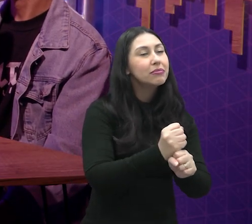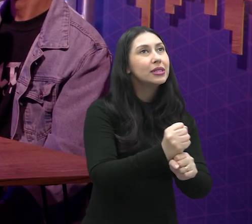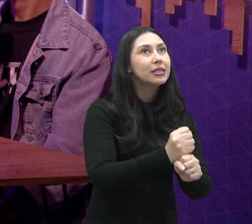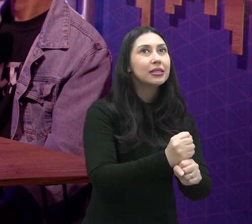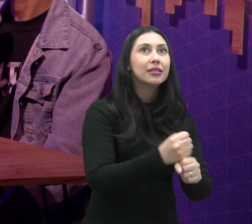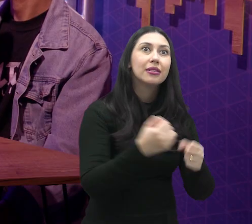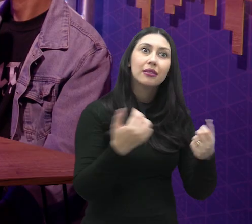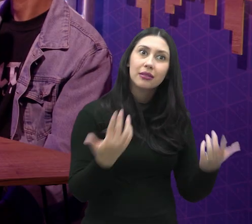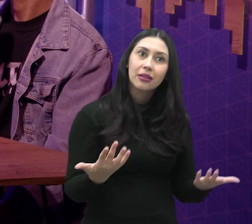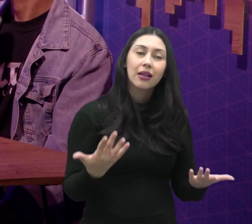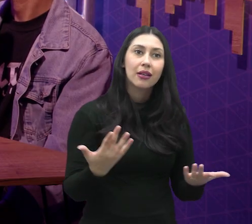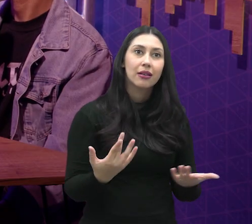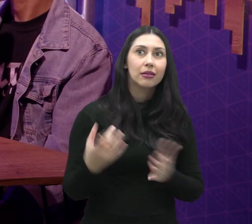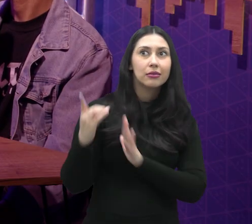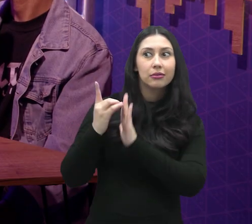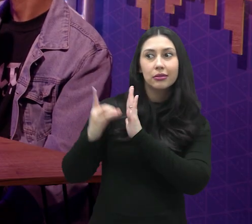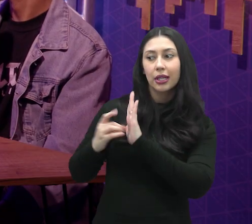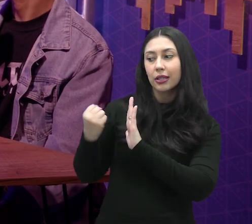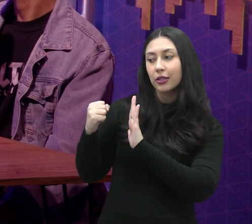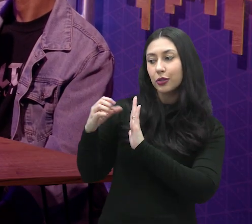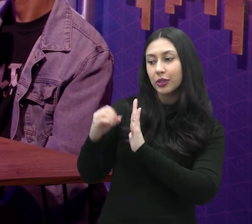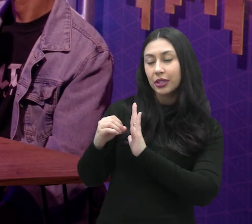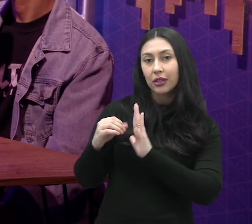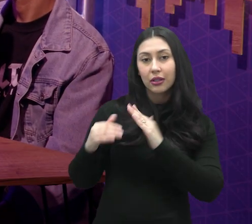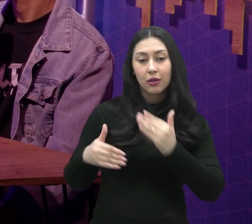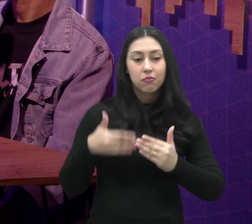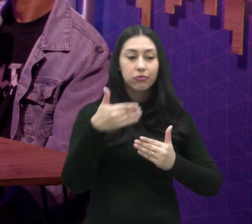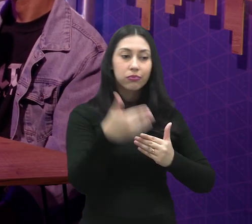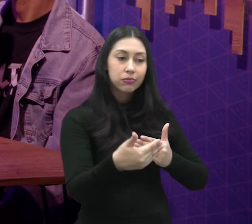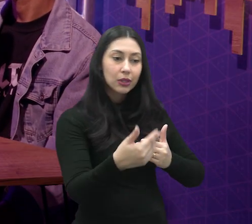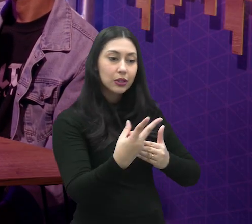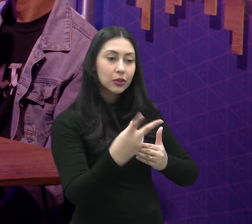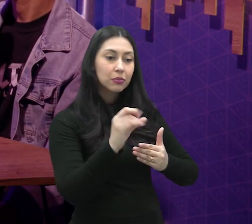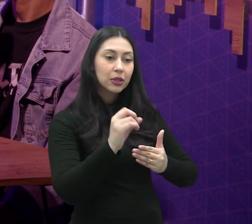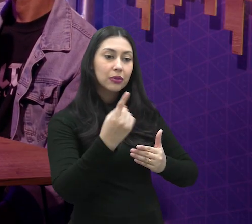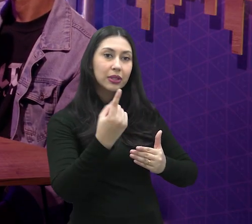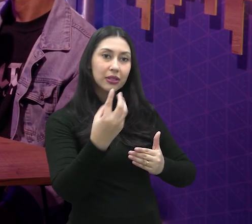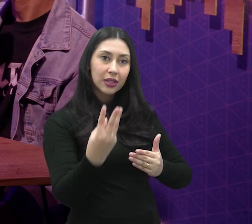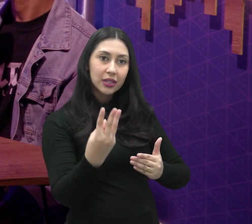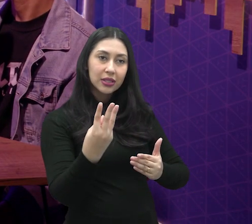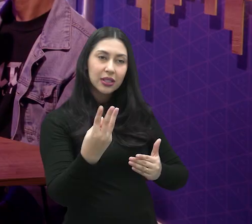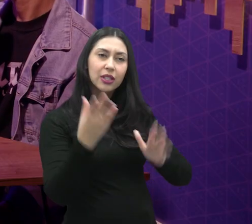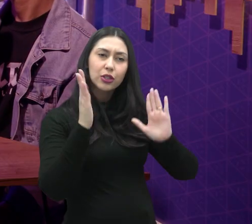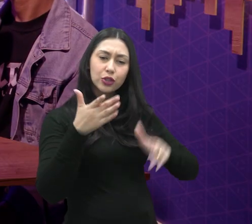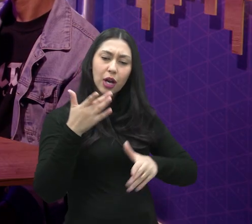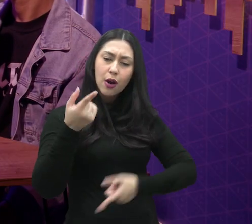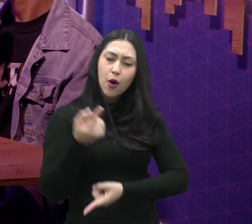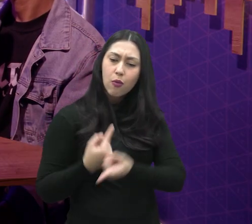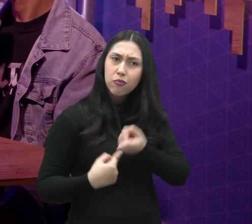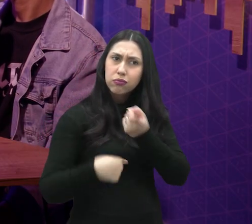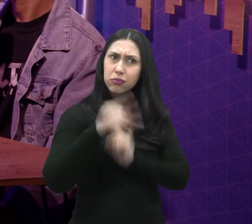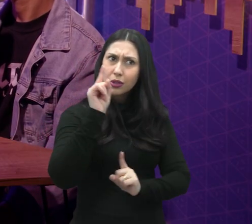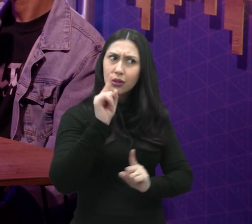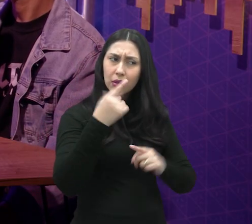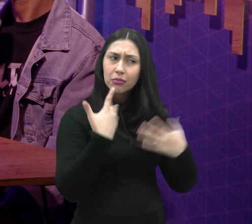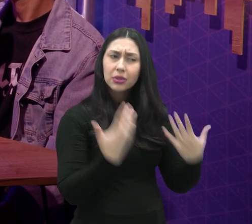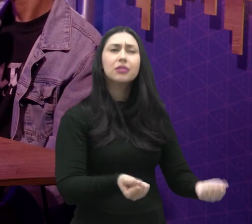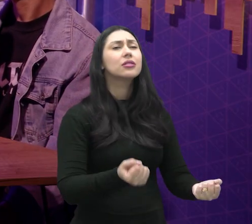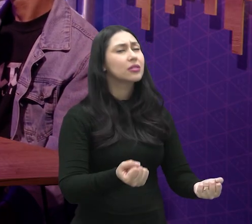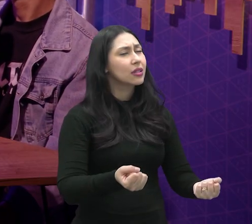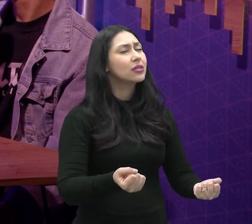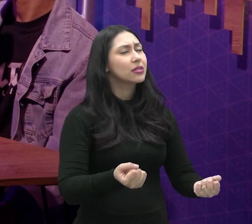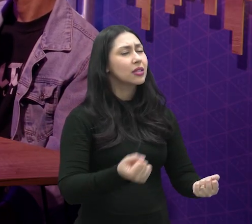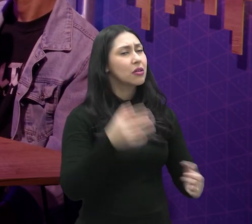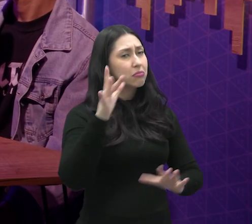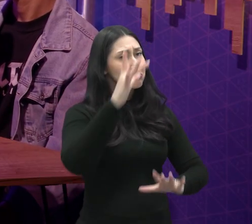gente teve aí Vale Tudo na década de 80, a gente já tem Amor à Vida em 2013, então também uma mudança de pensamento, uma